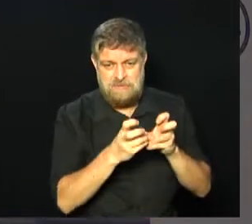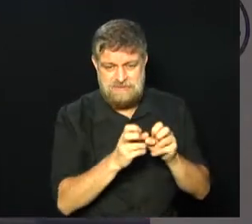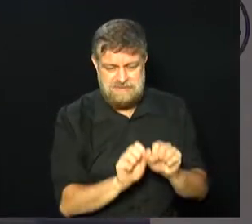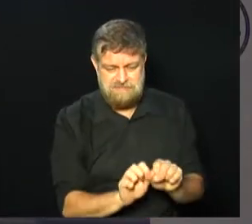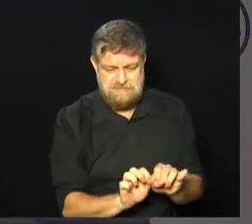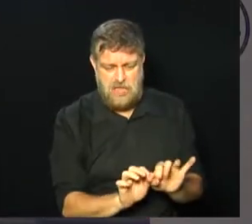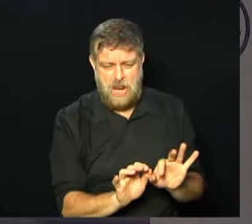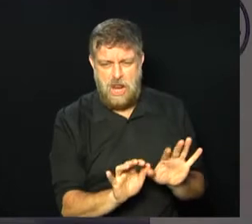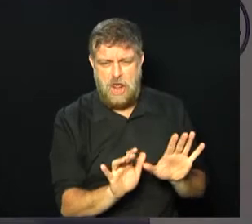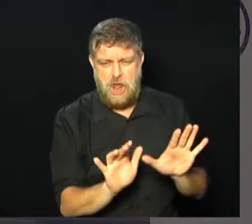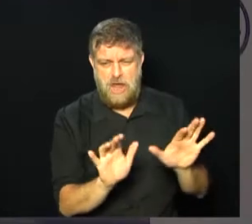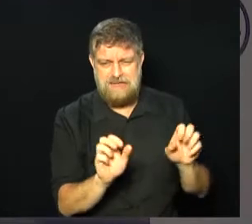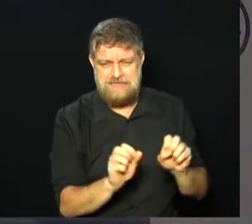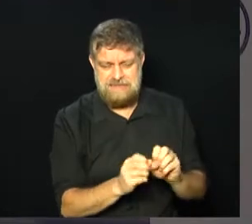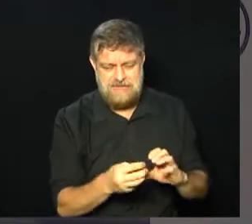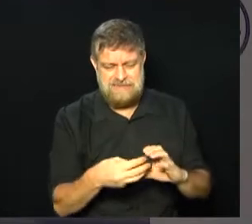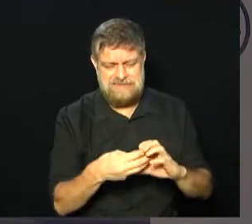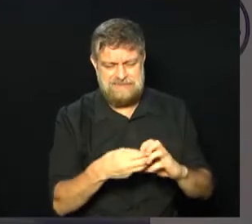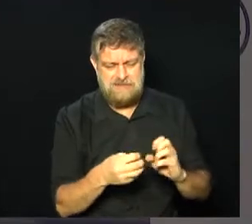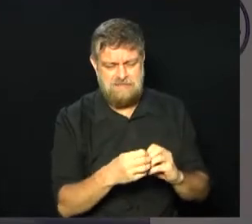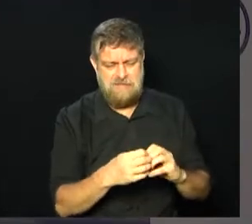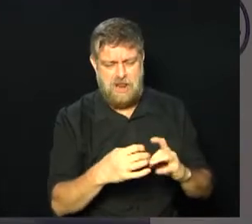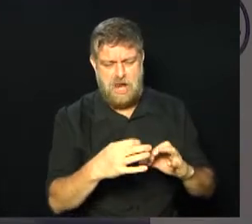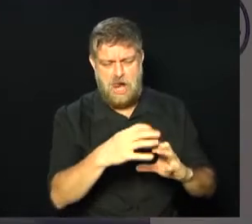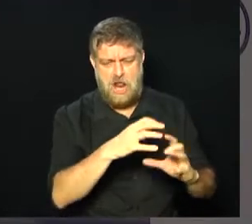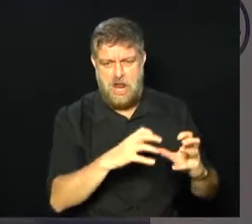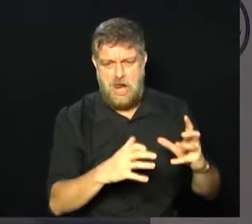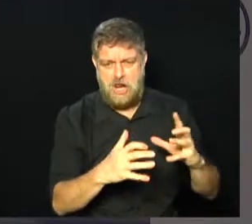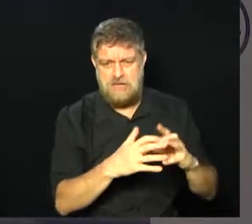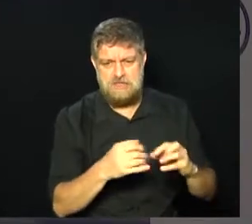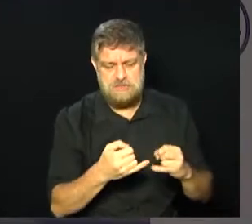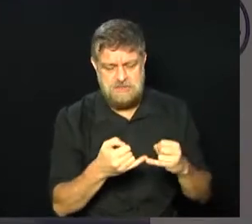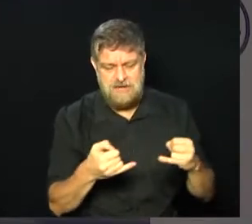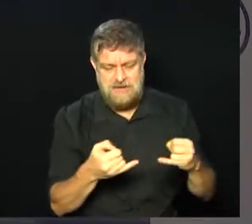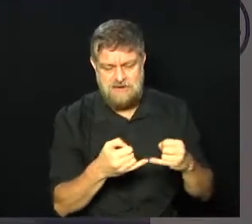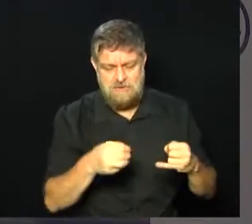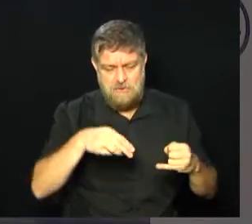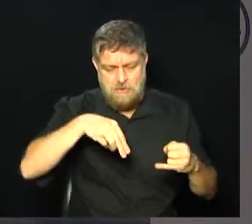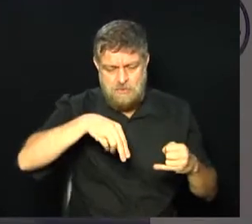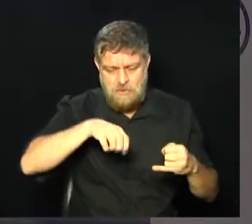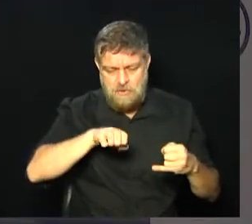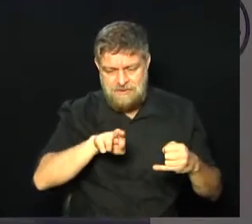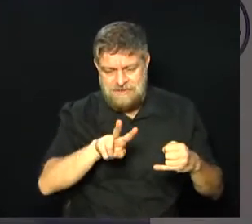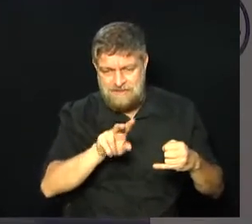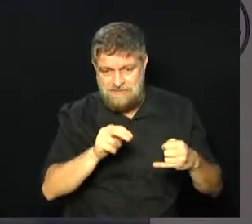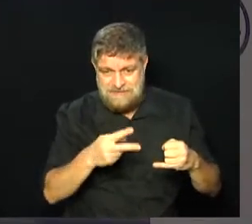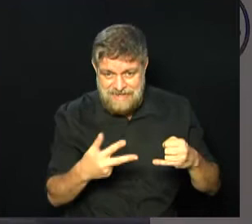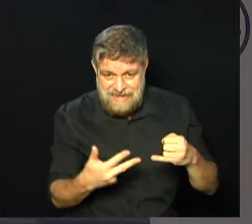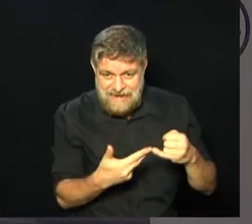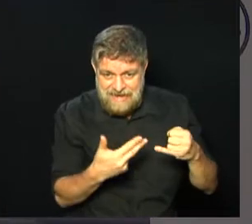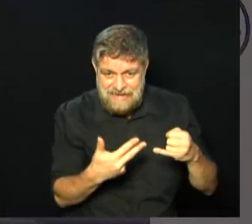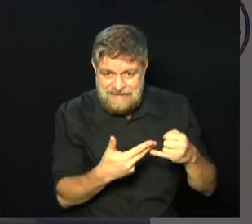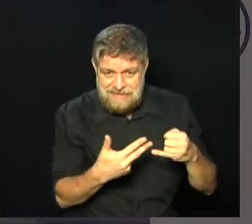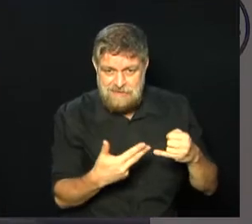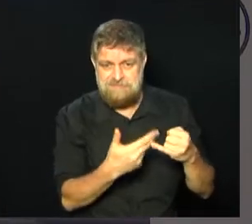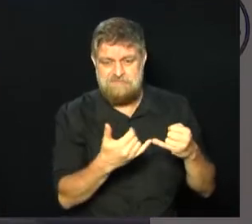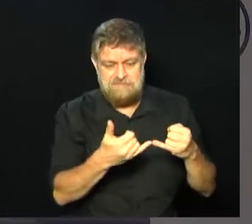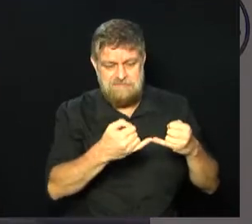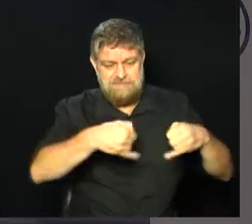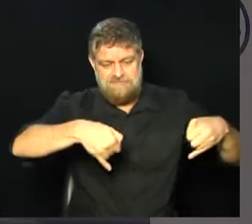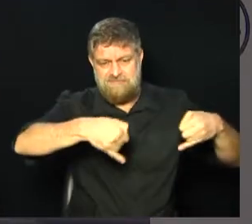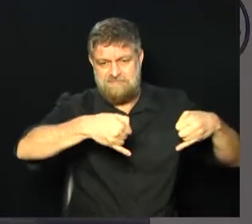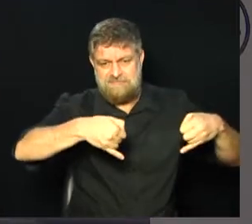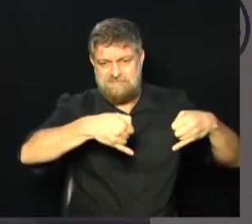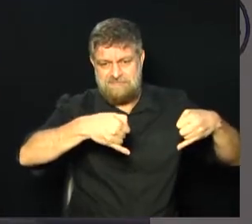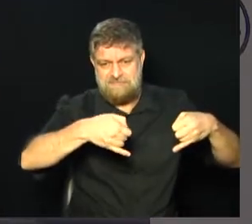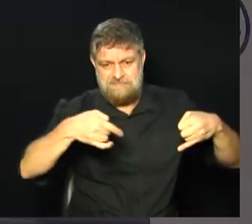no local, aí às vezes o tumor já está encostando no nervo, e aí para fazer uma cirurgia, para curar o câncer,